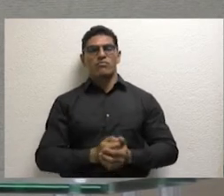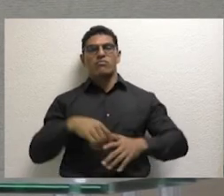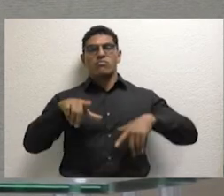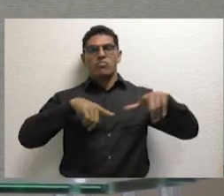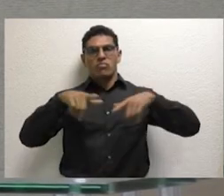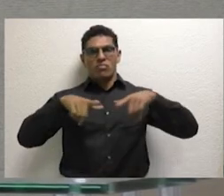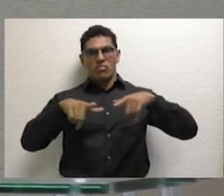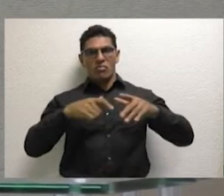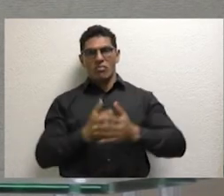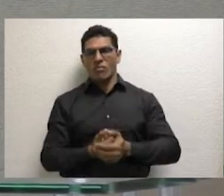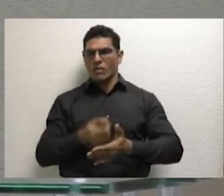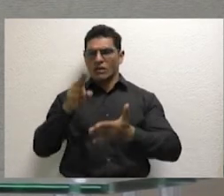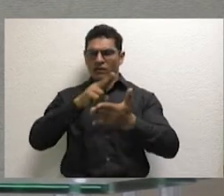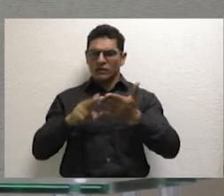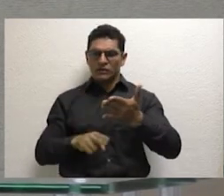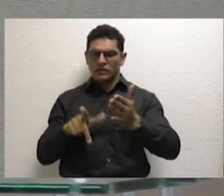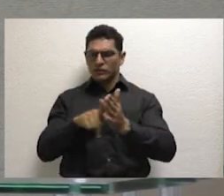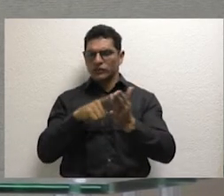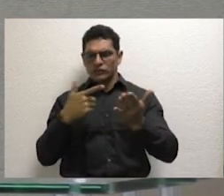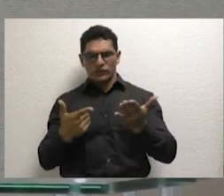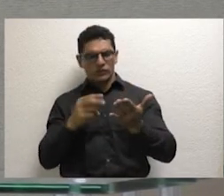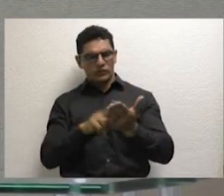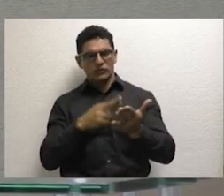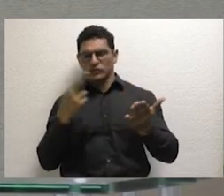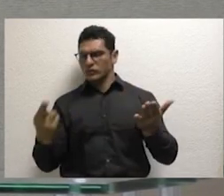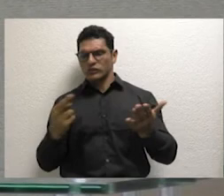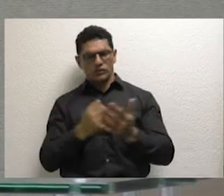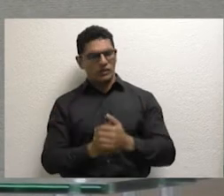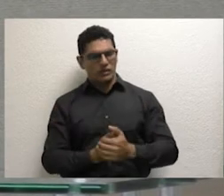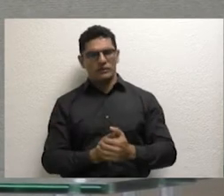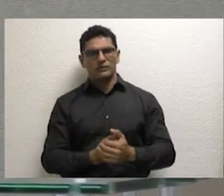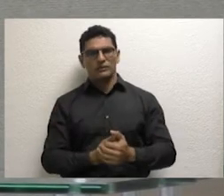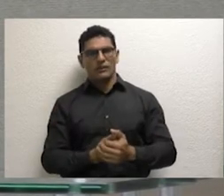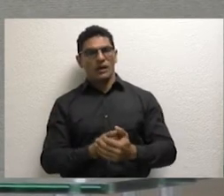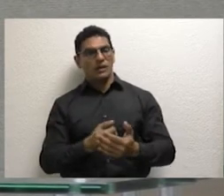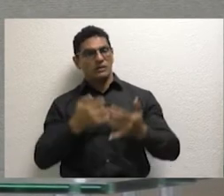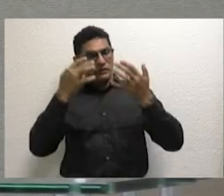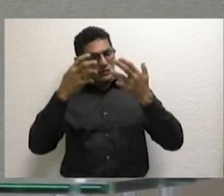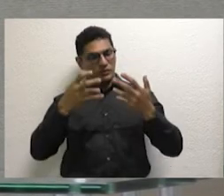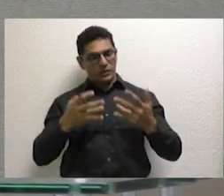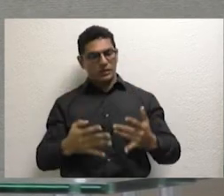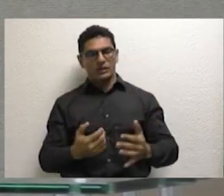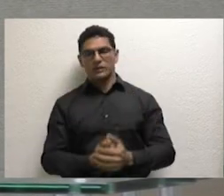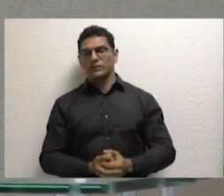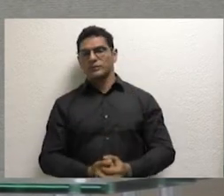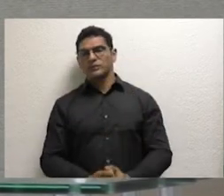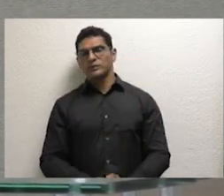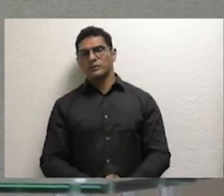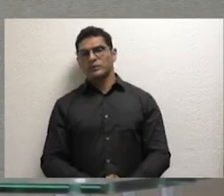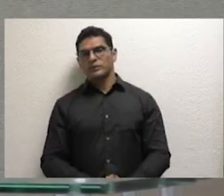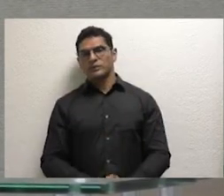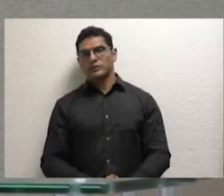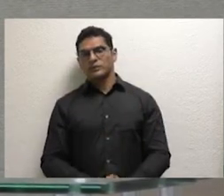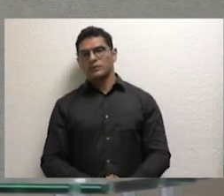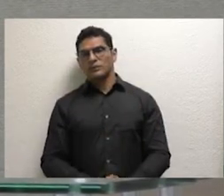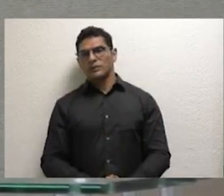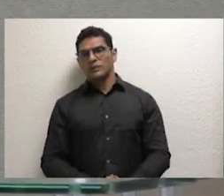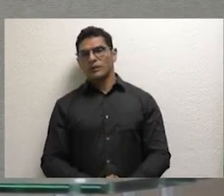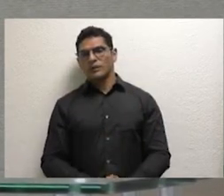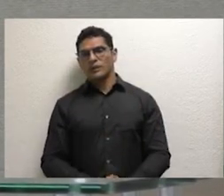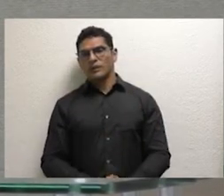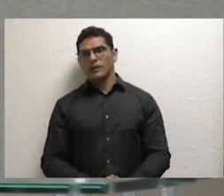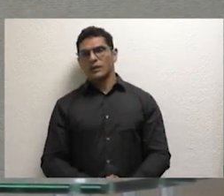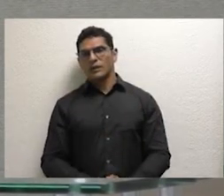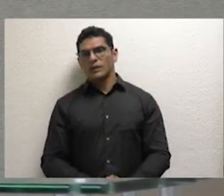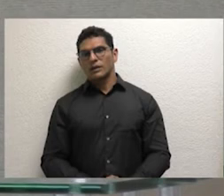leio de vossa excelência nos jornais e aí o senhor estava falando que recentemente nós teríamos que arranjar um